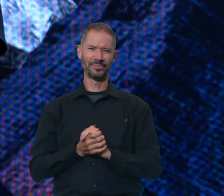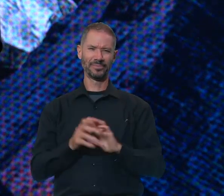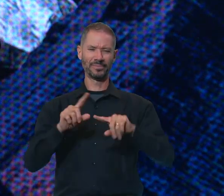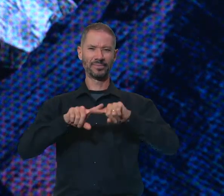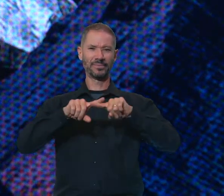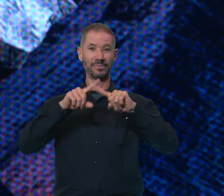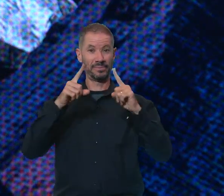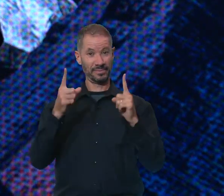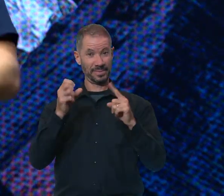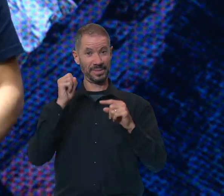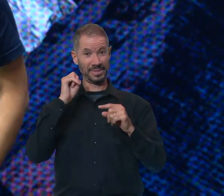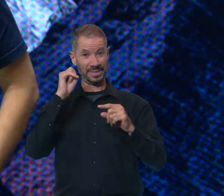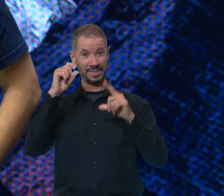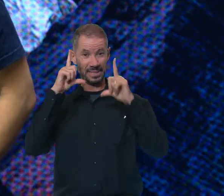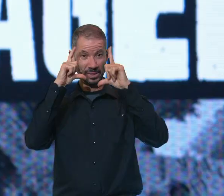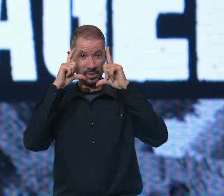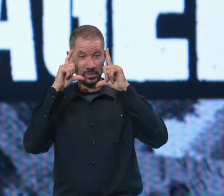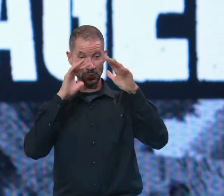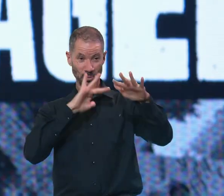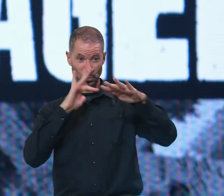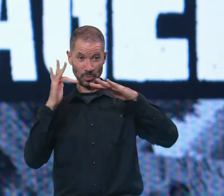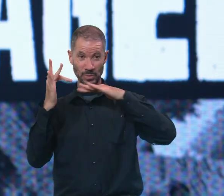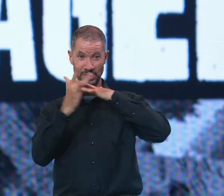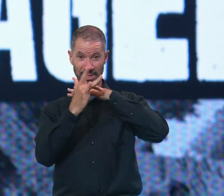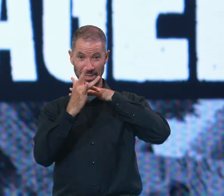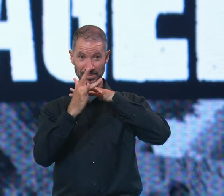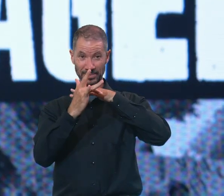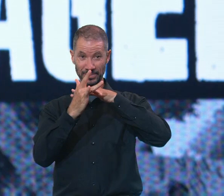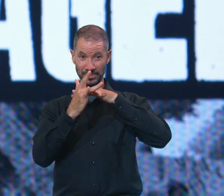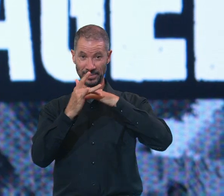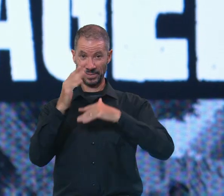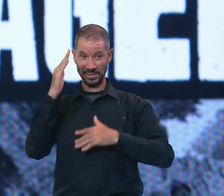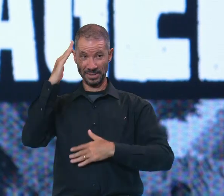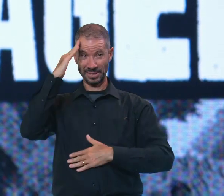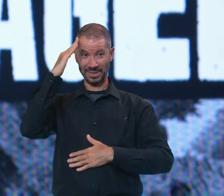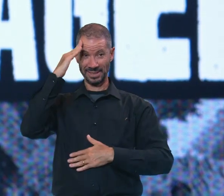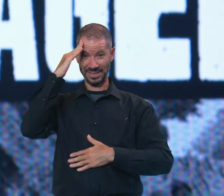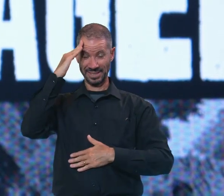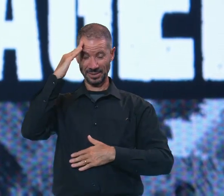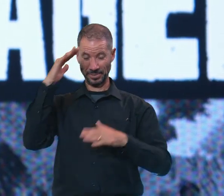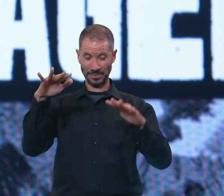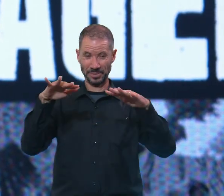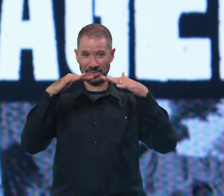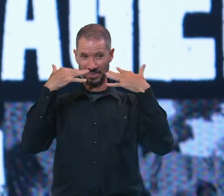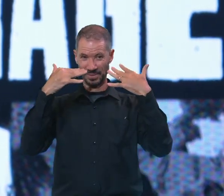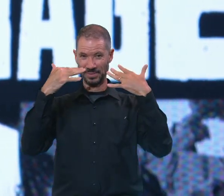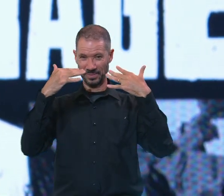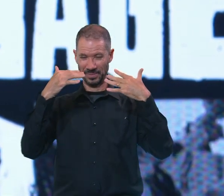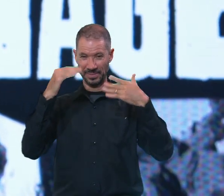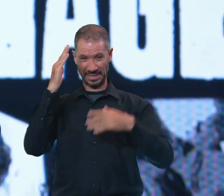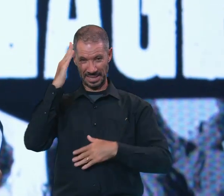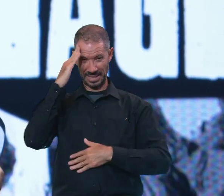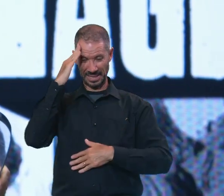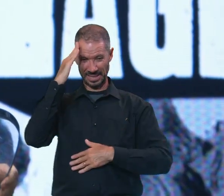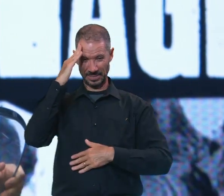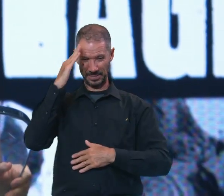Mas se postar... Não, brincadeira. Vamos lá. Ó, sabe? Presta atenção.